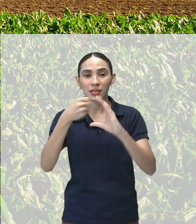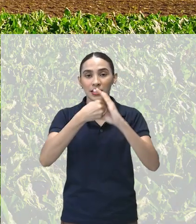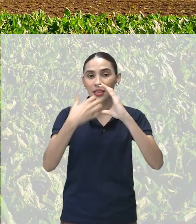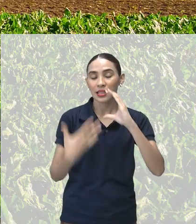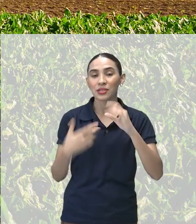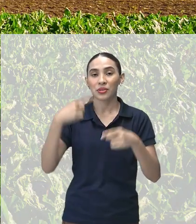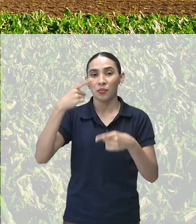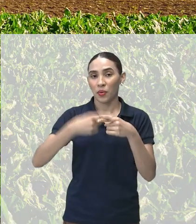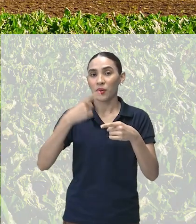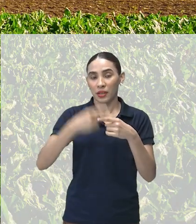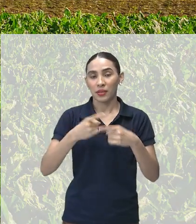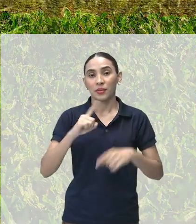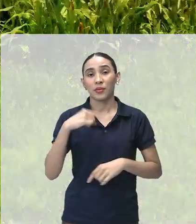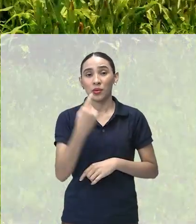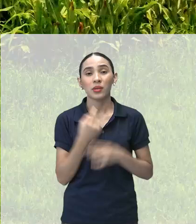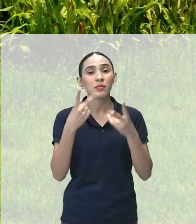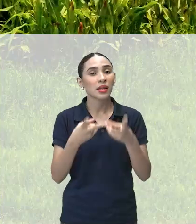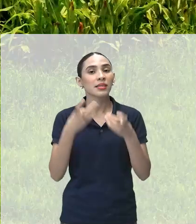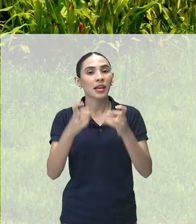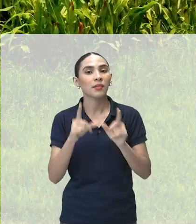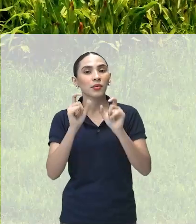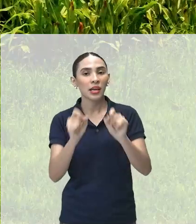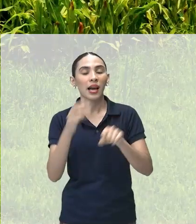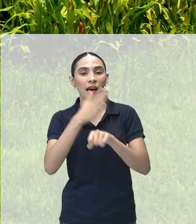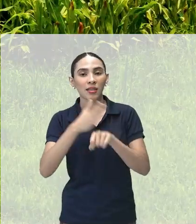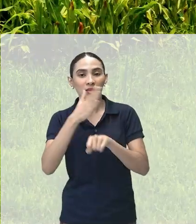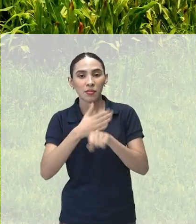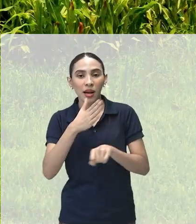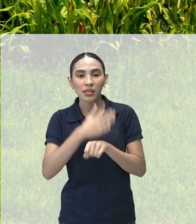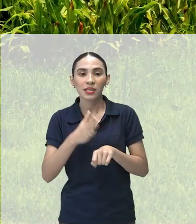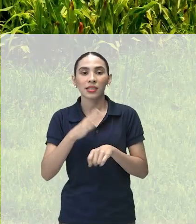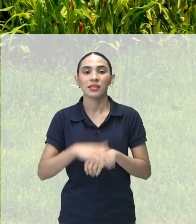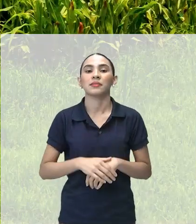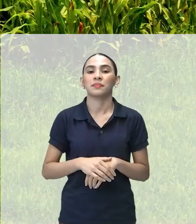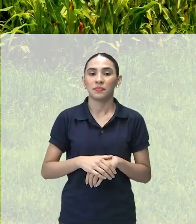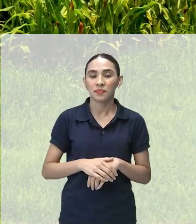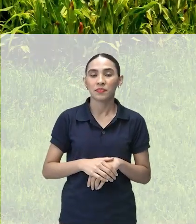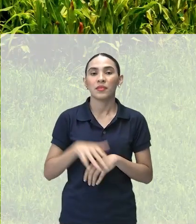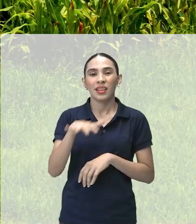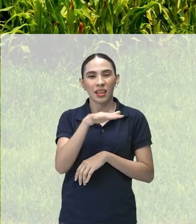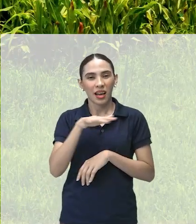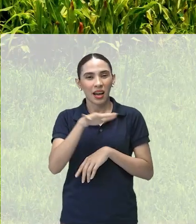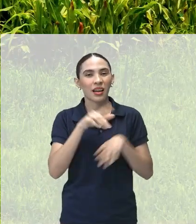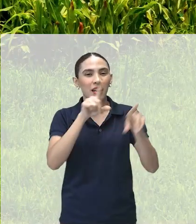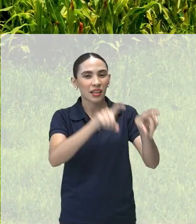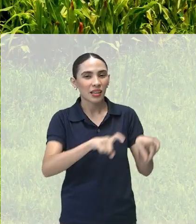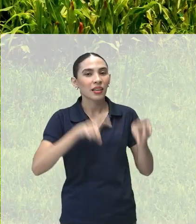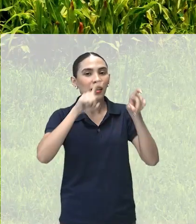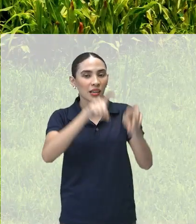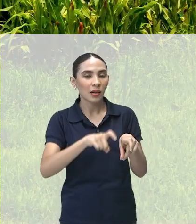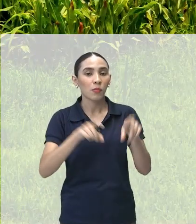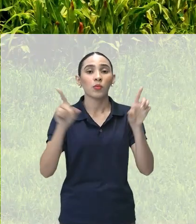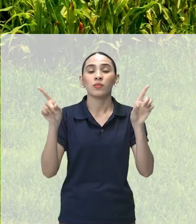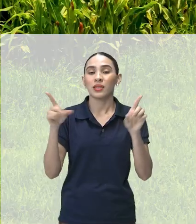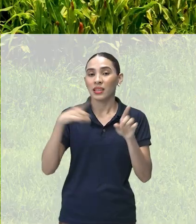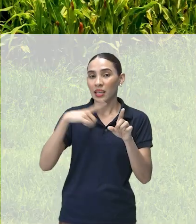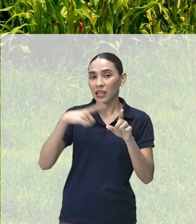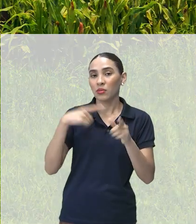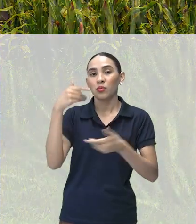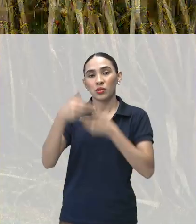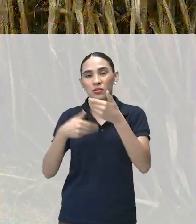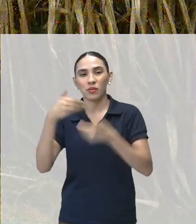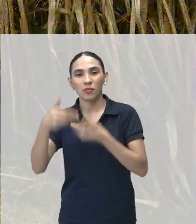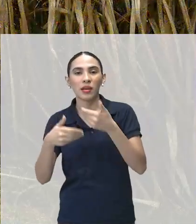características, porque a gente observa que as atividades que são realizadas, no campo, com o desenvolvimento que